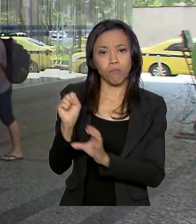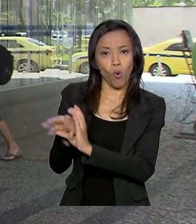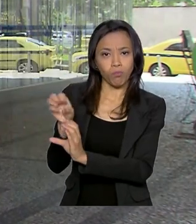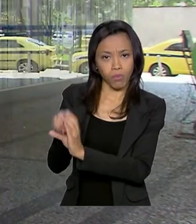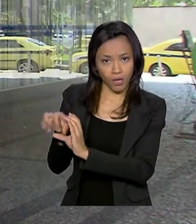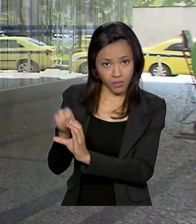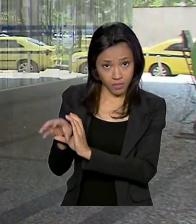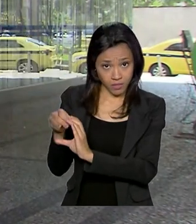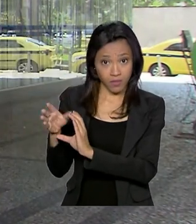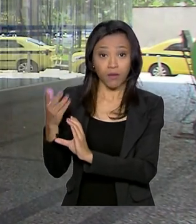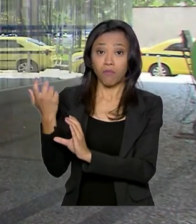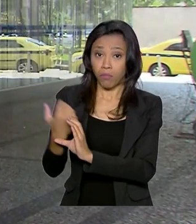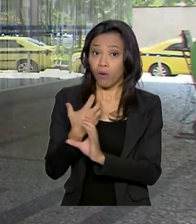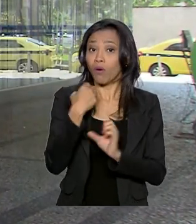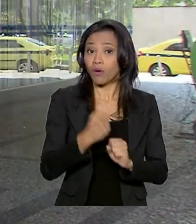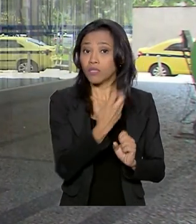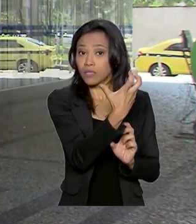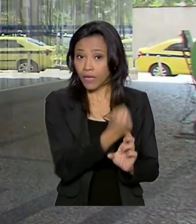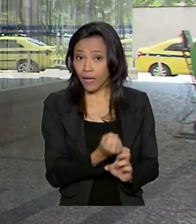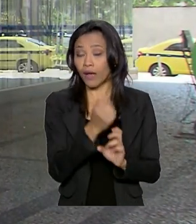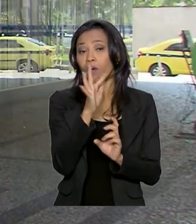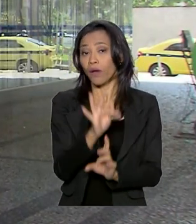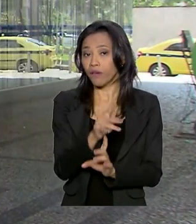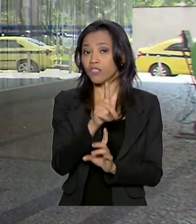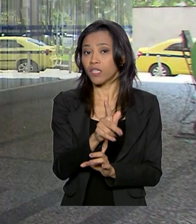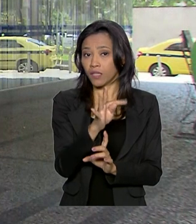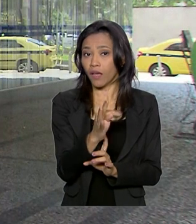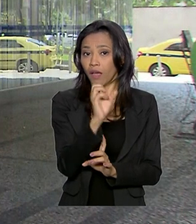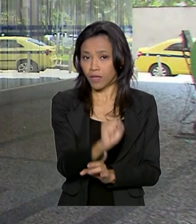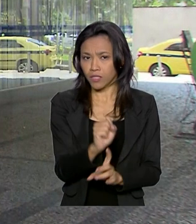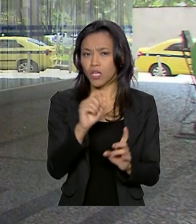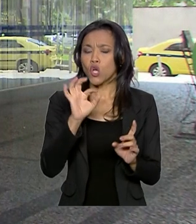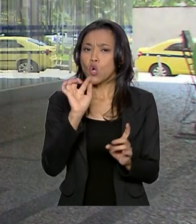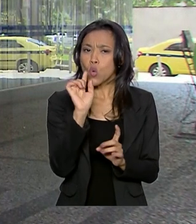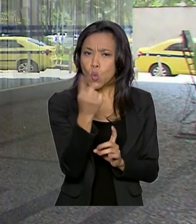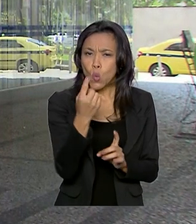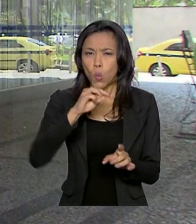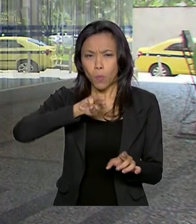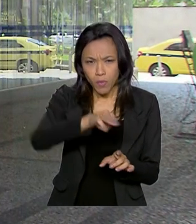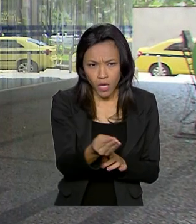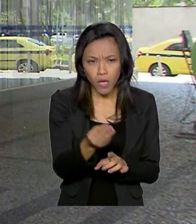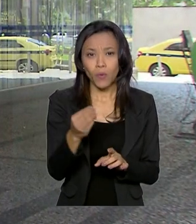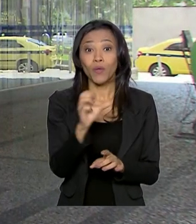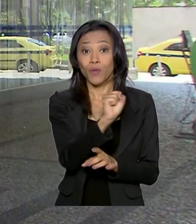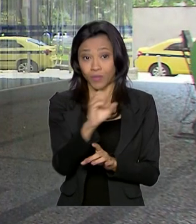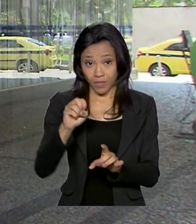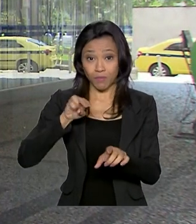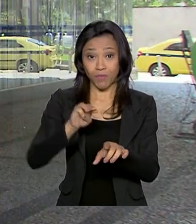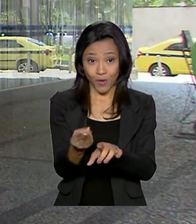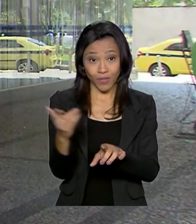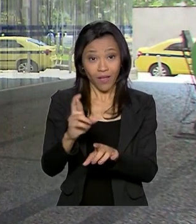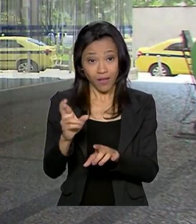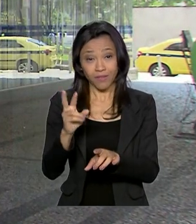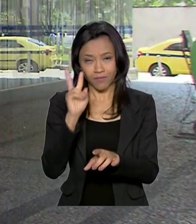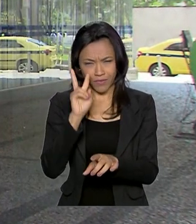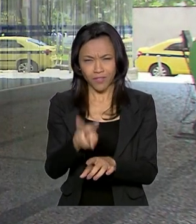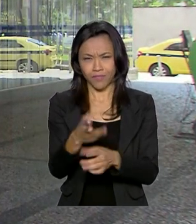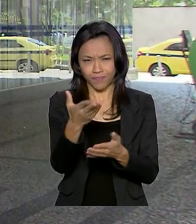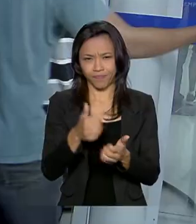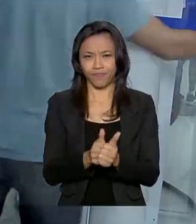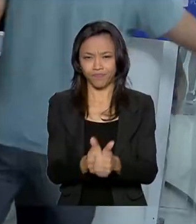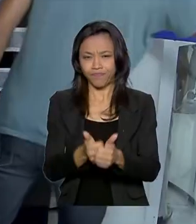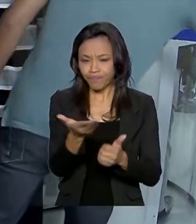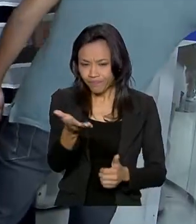500 reais do fgts a medida deve injetar 1 bilhão e oitocentos milhões de reais na economia veja na reportagem